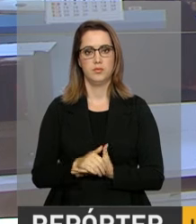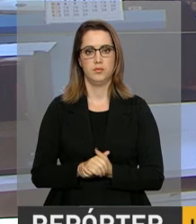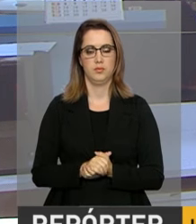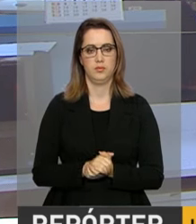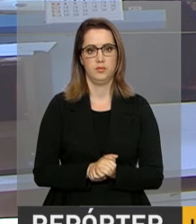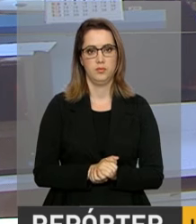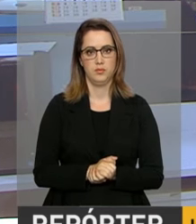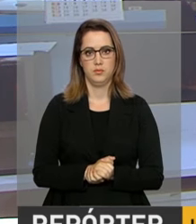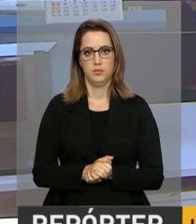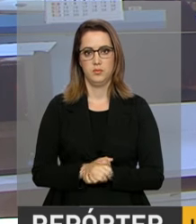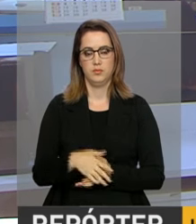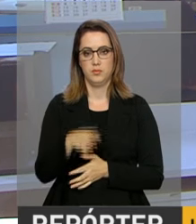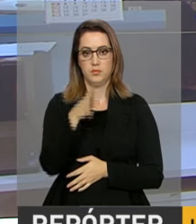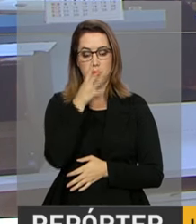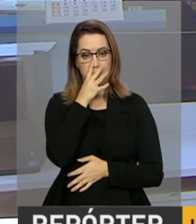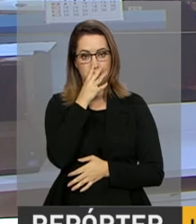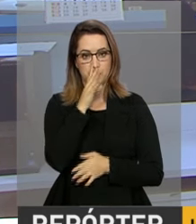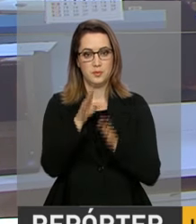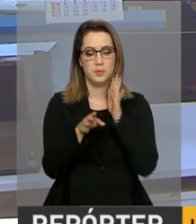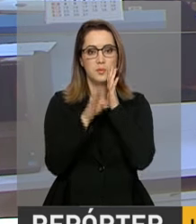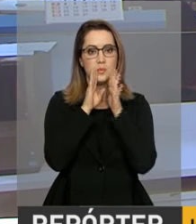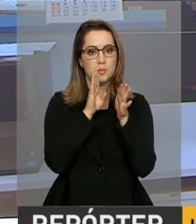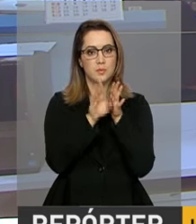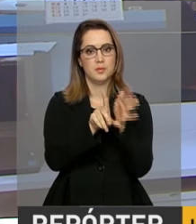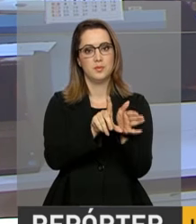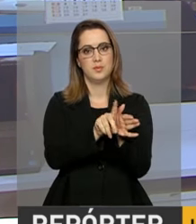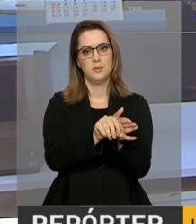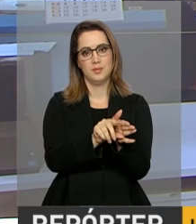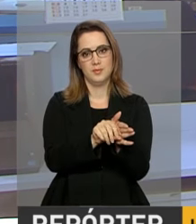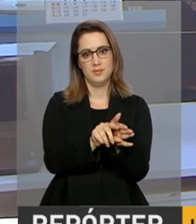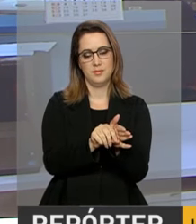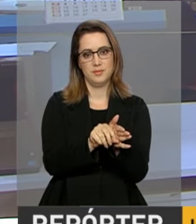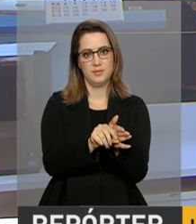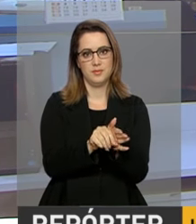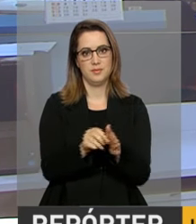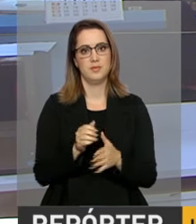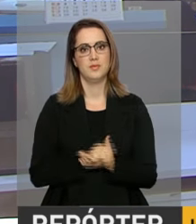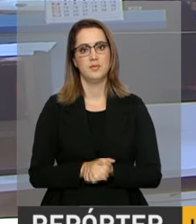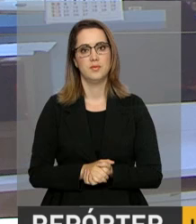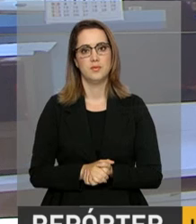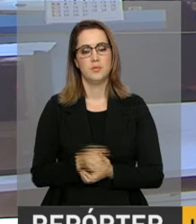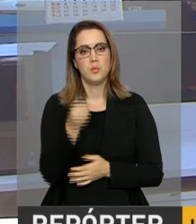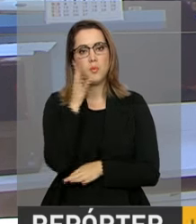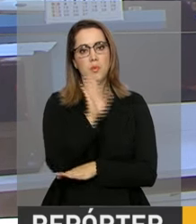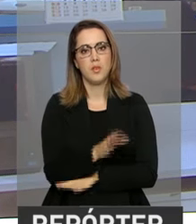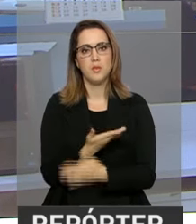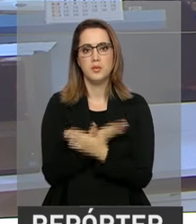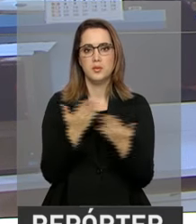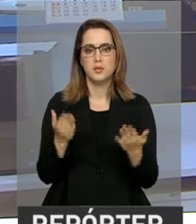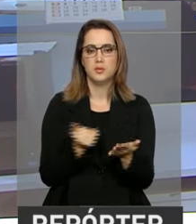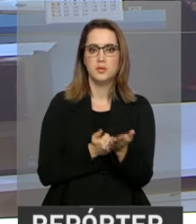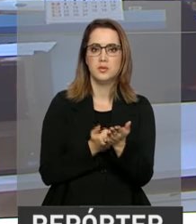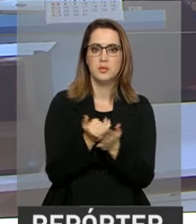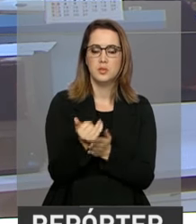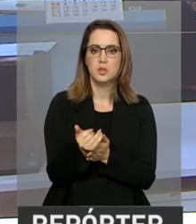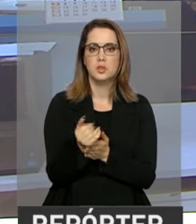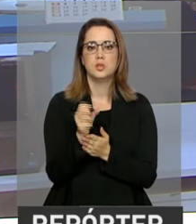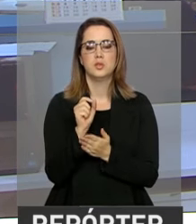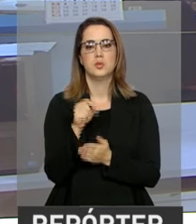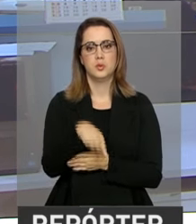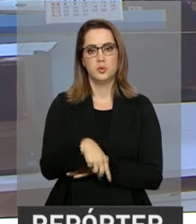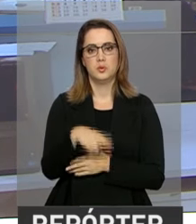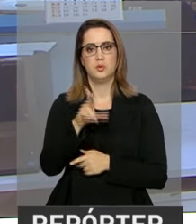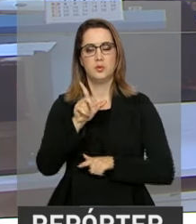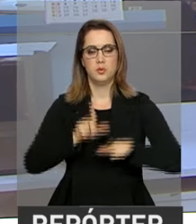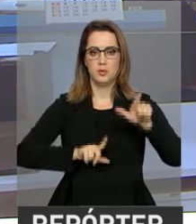do repórter NBR acompanhe também as novidades em nossas redes sociais Uma boa tarde para você um bom almoço e